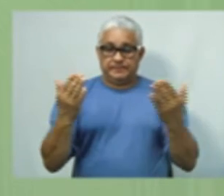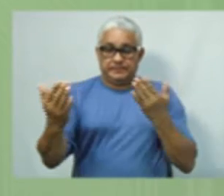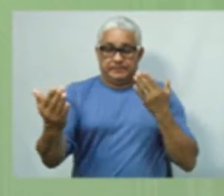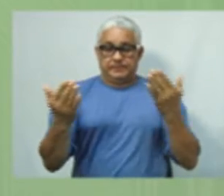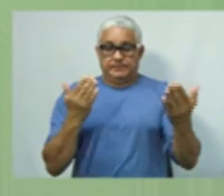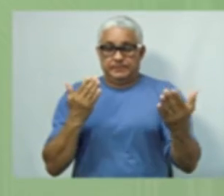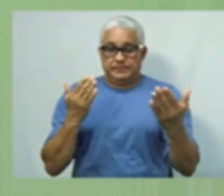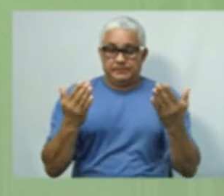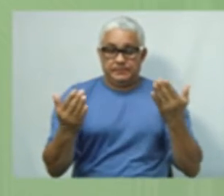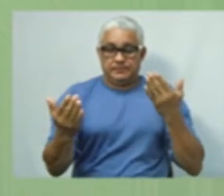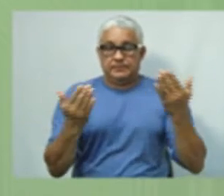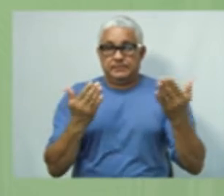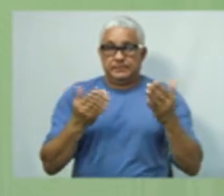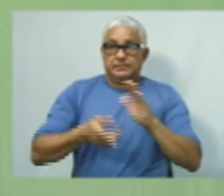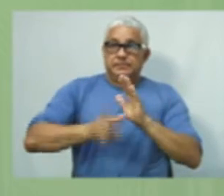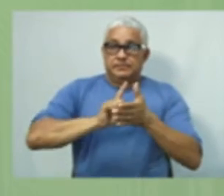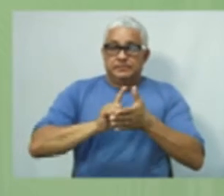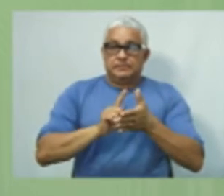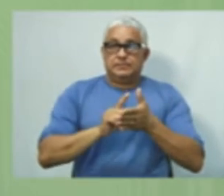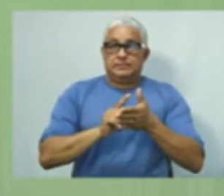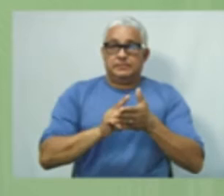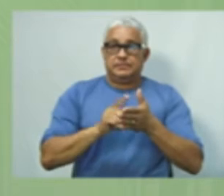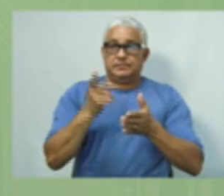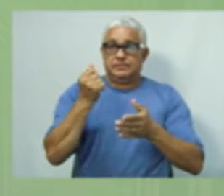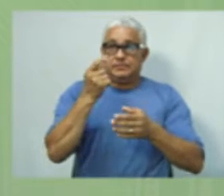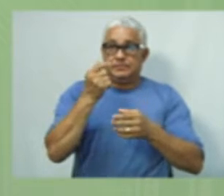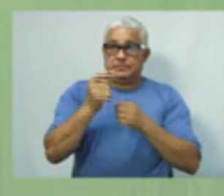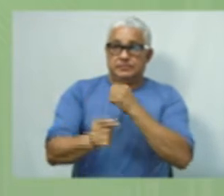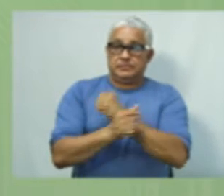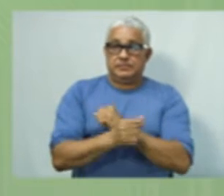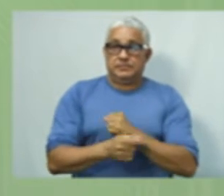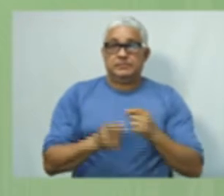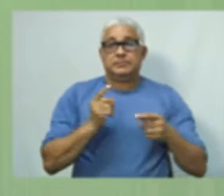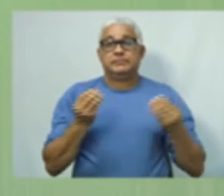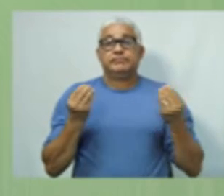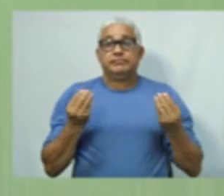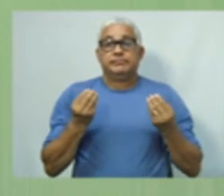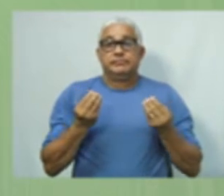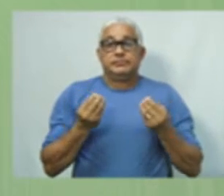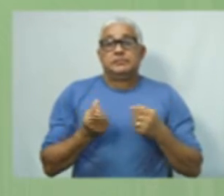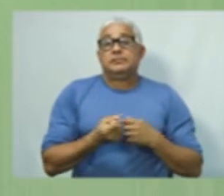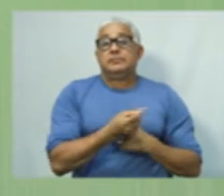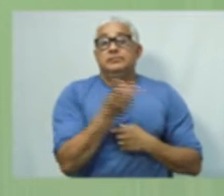antes de buscar o financiamento. Para quê, quanto e como?